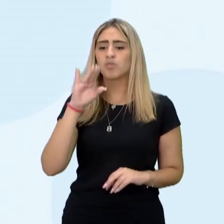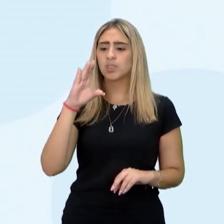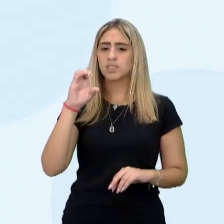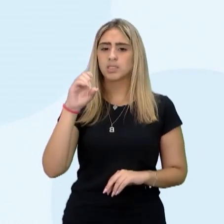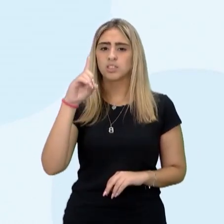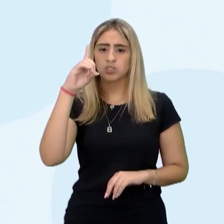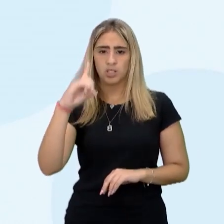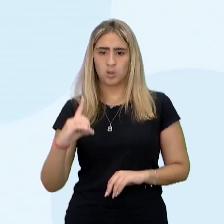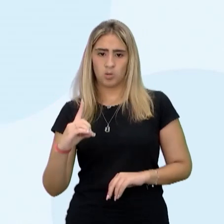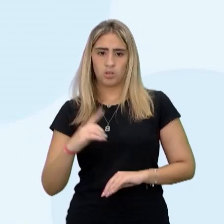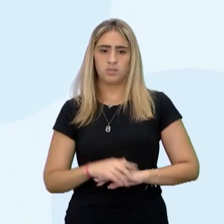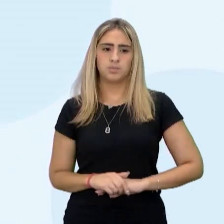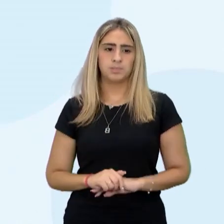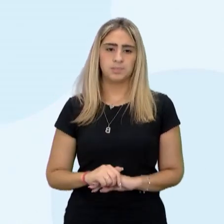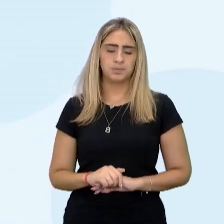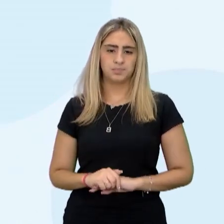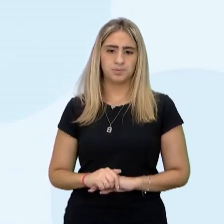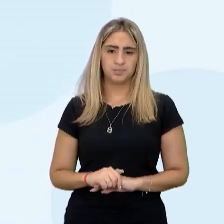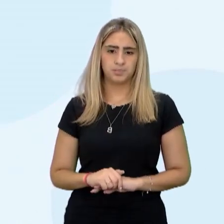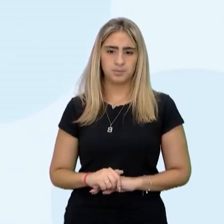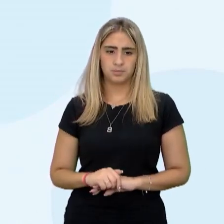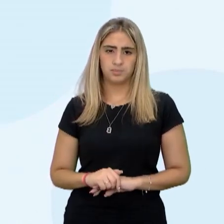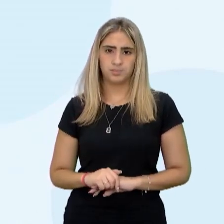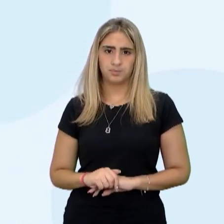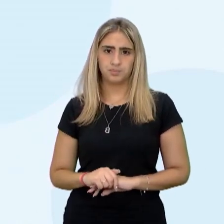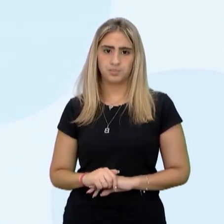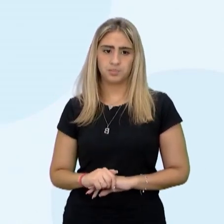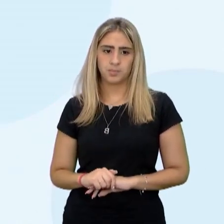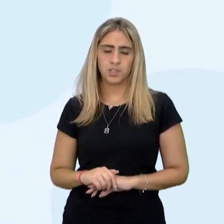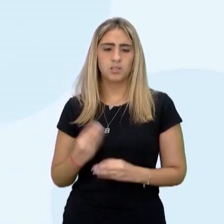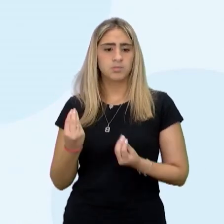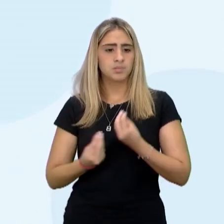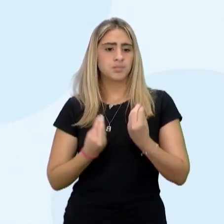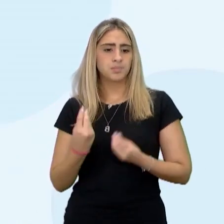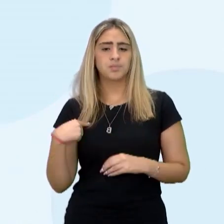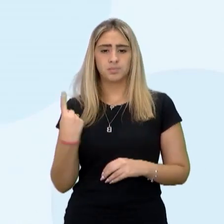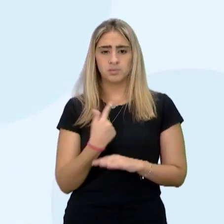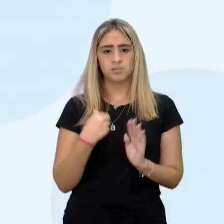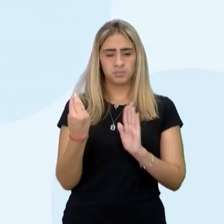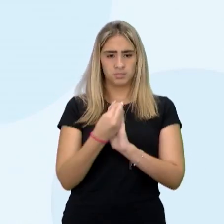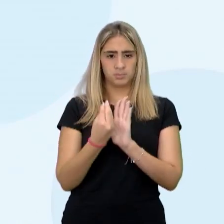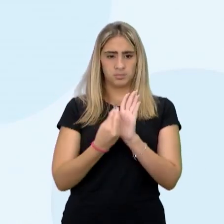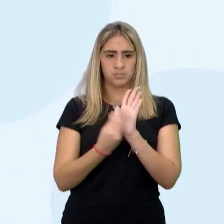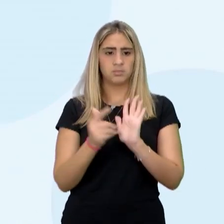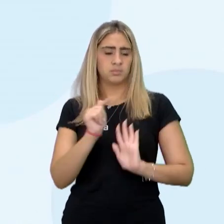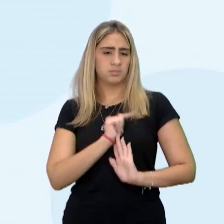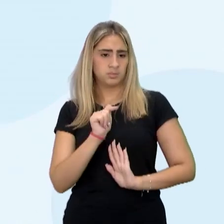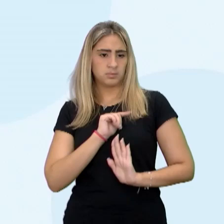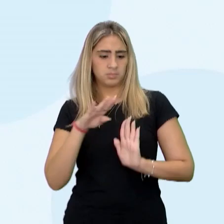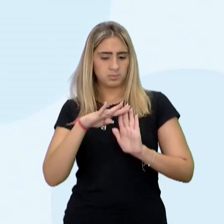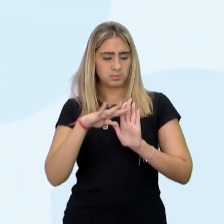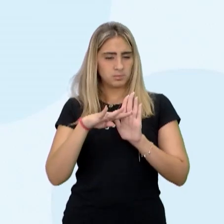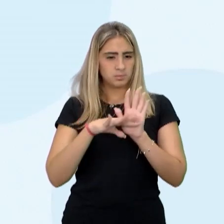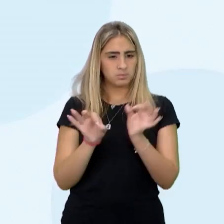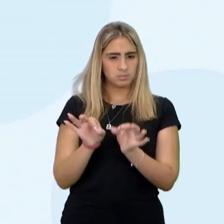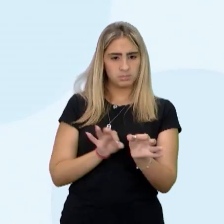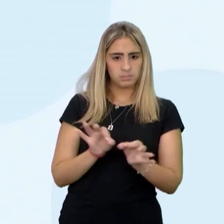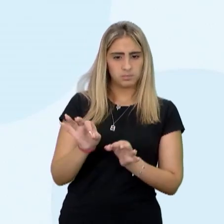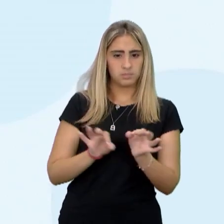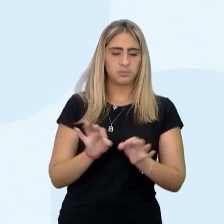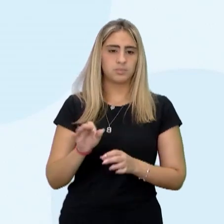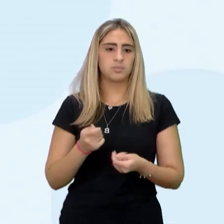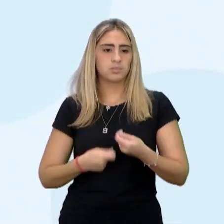vice-diretor. Isso, então, assim como a gente viu no outro, né, a gente tem esse alinhamento para as questões, por exemplo, pedagógicas